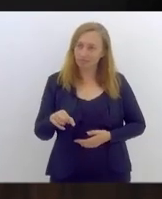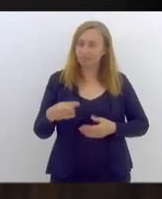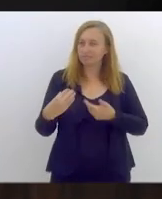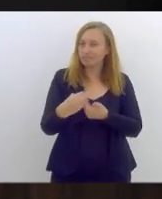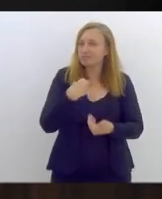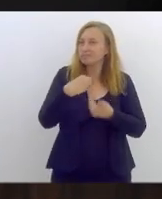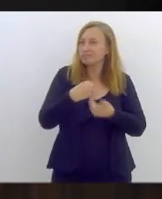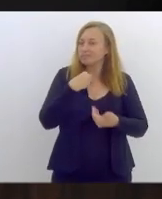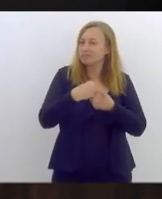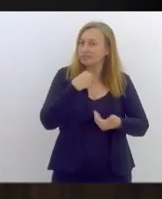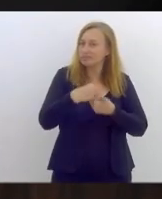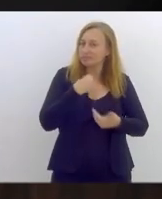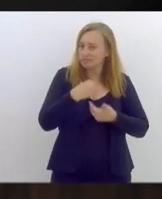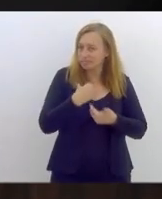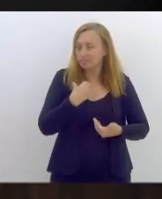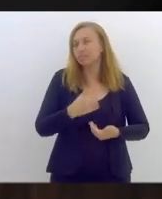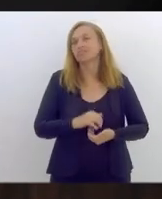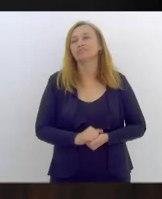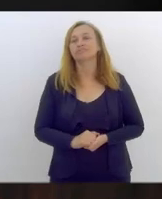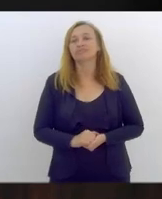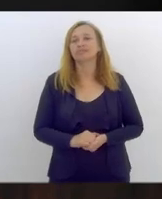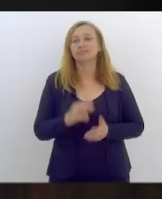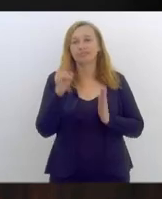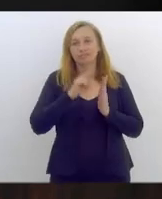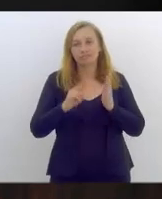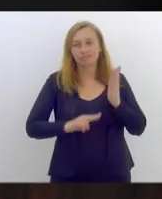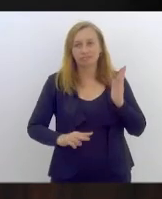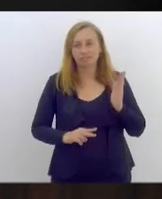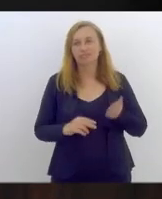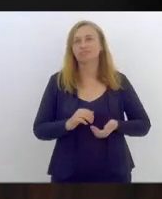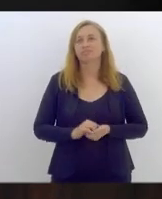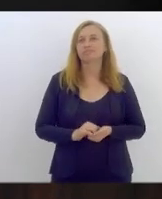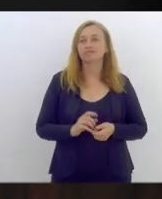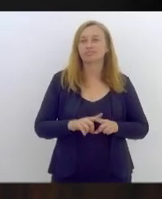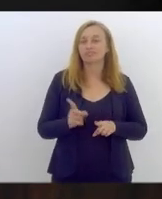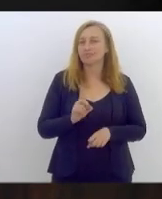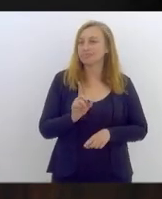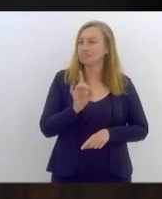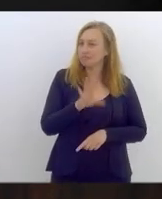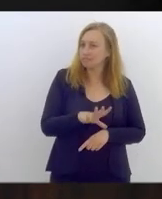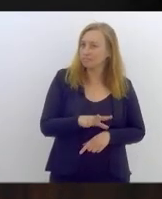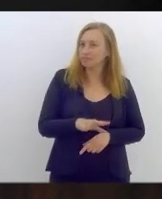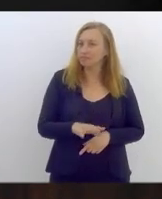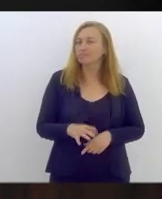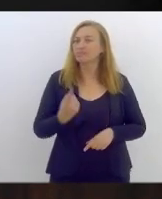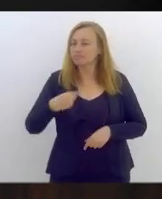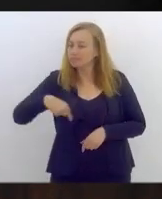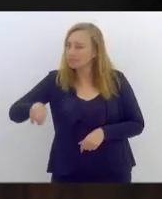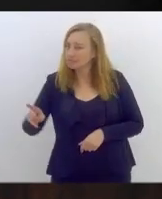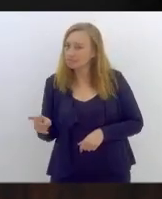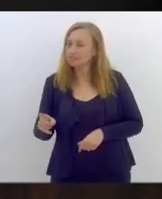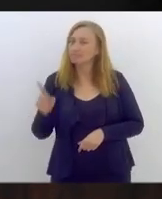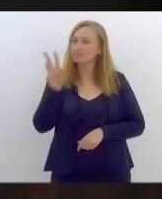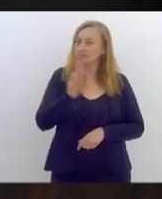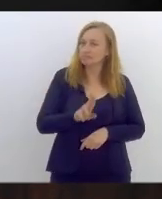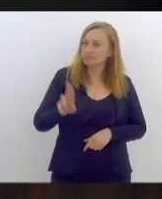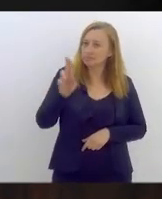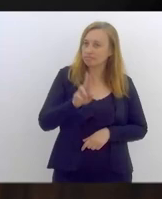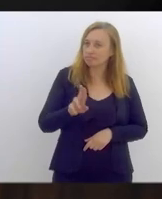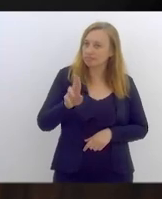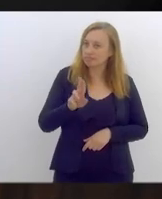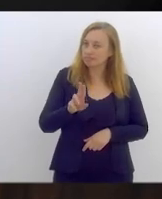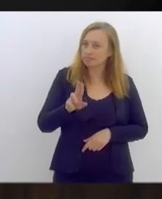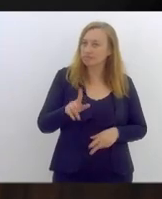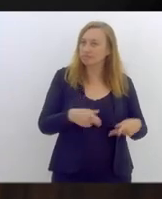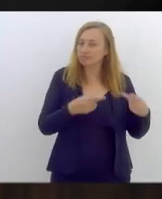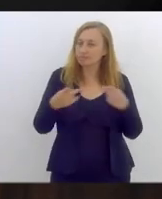orientando da Raquel Paiva a ler Muniz Sodré. Mas não só isso, a ir à universidade, frequentar as